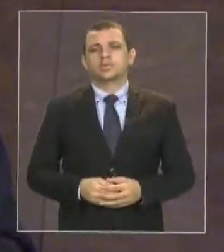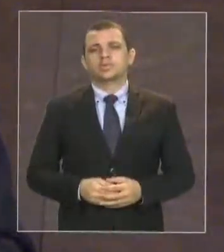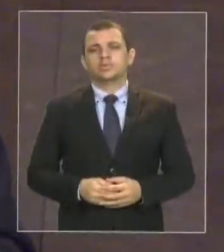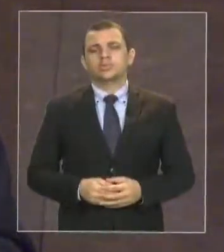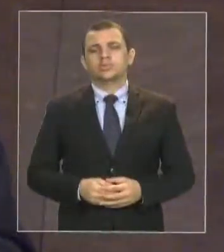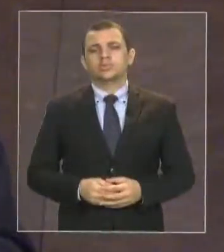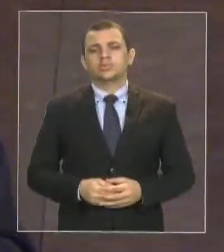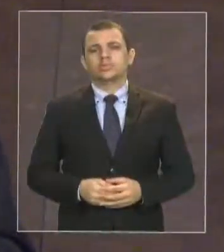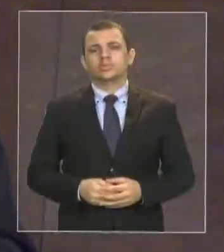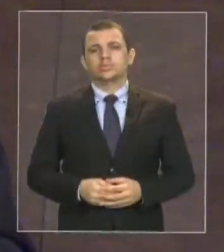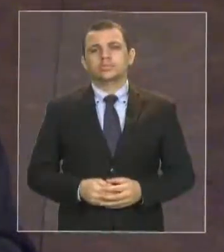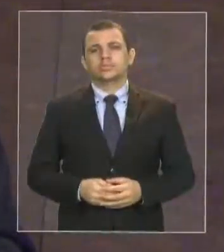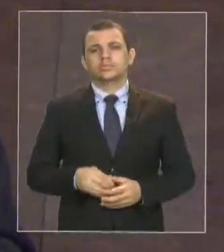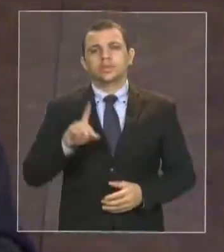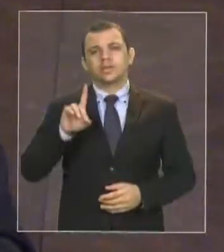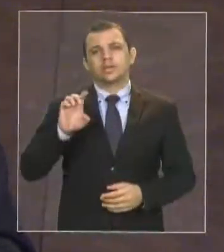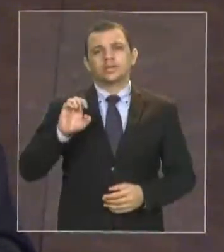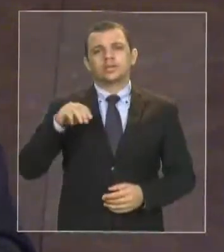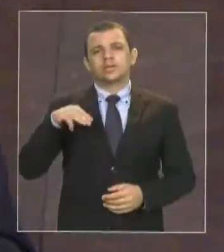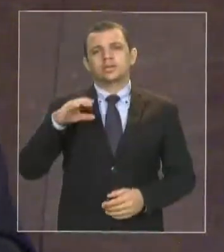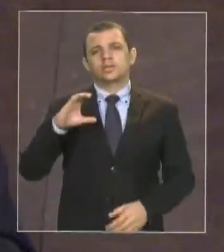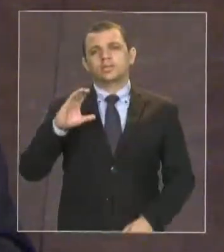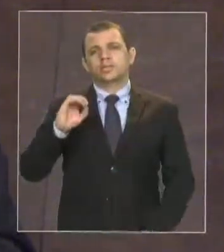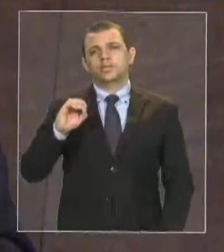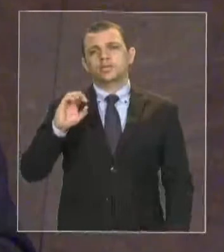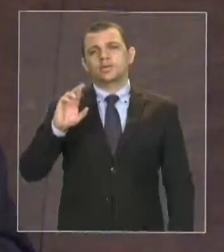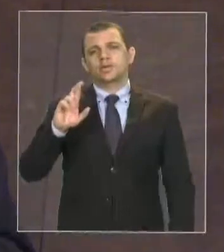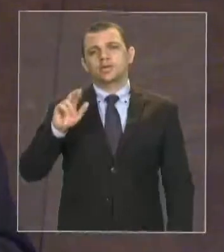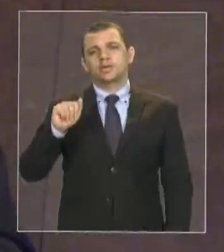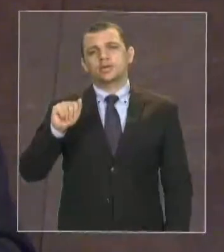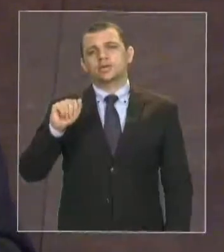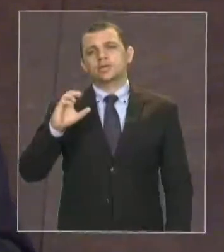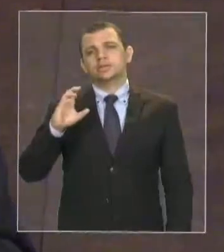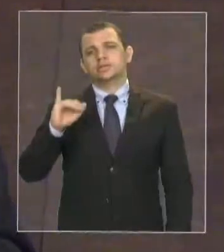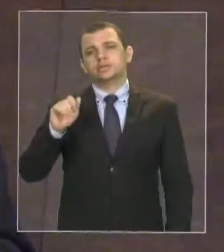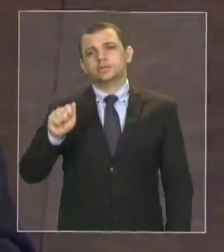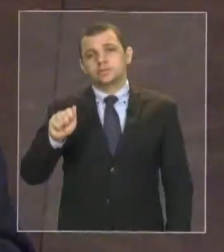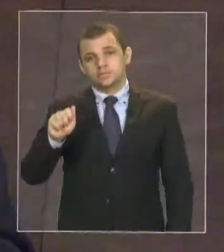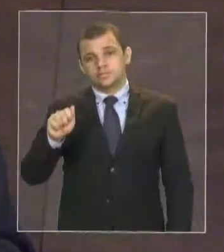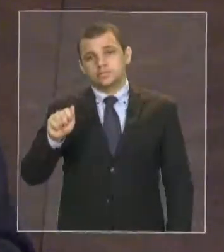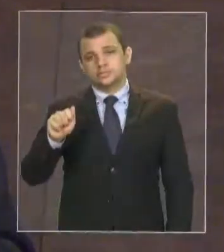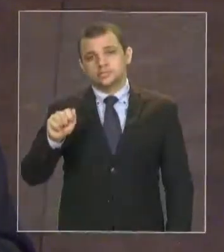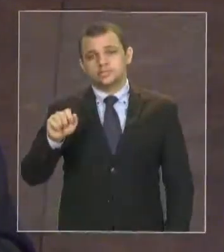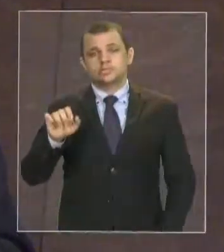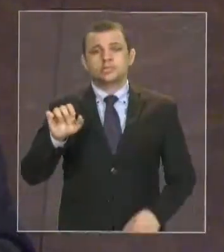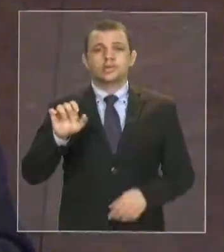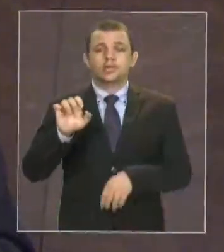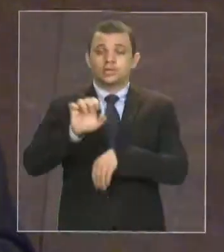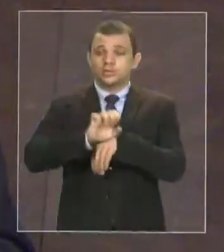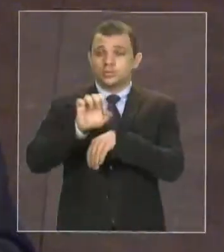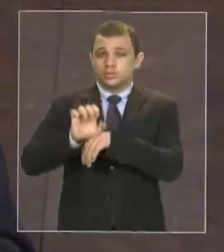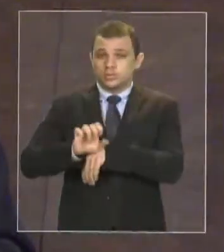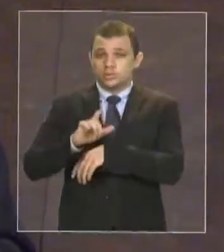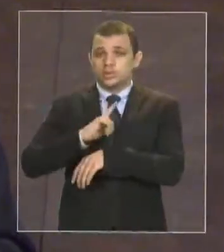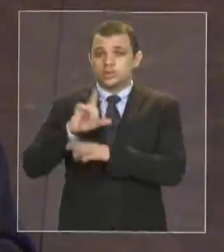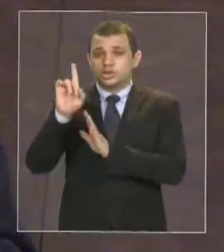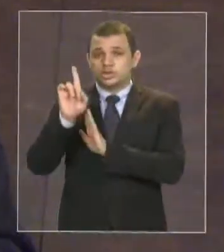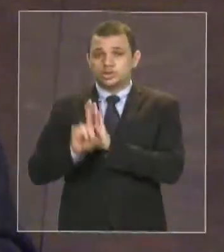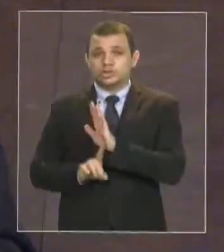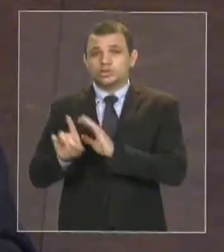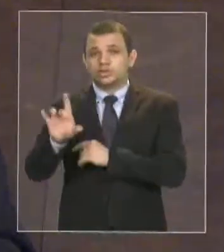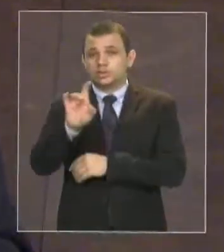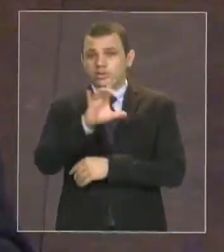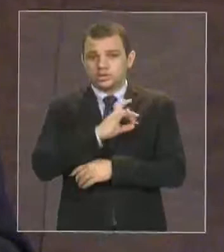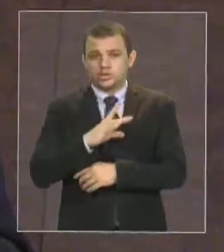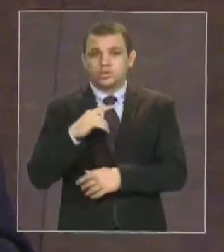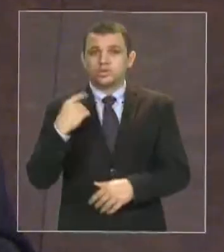Direito, onde nós temos que respeitar os nossos colegas da